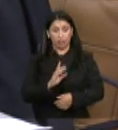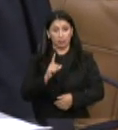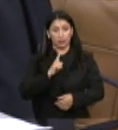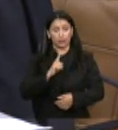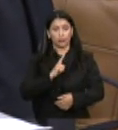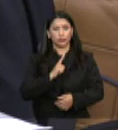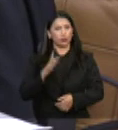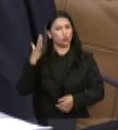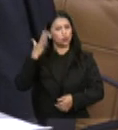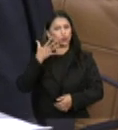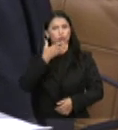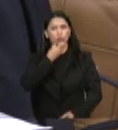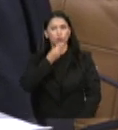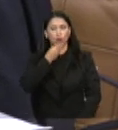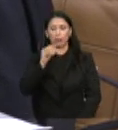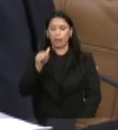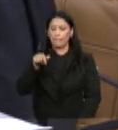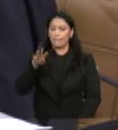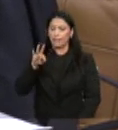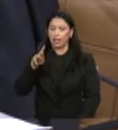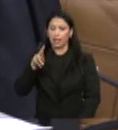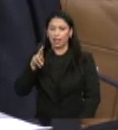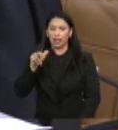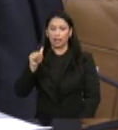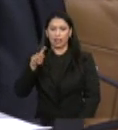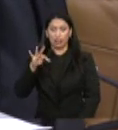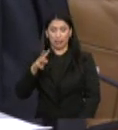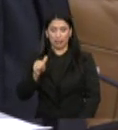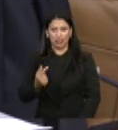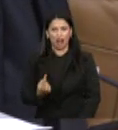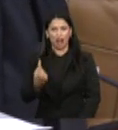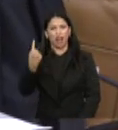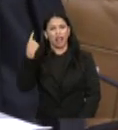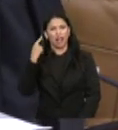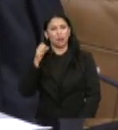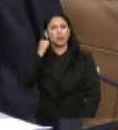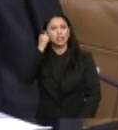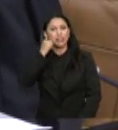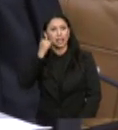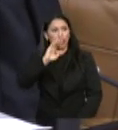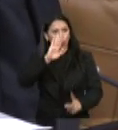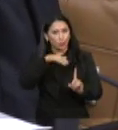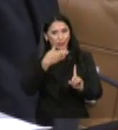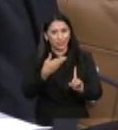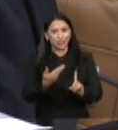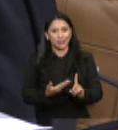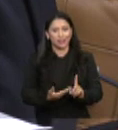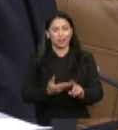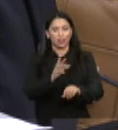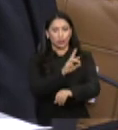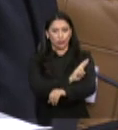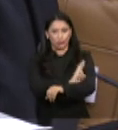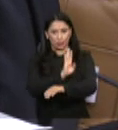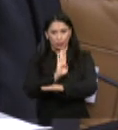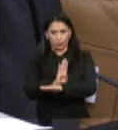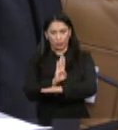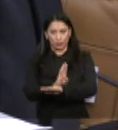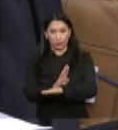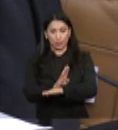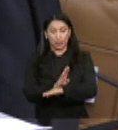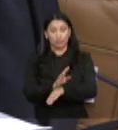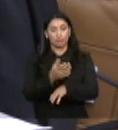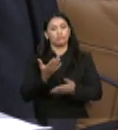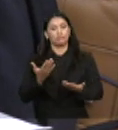Barata Ribeiro Então já no senado federal em homenagem a Rui Barbosa estudioso da língua